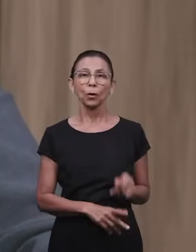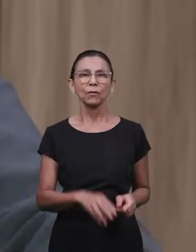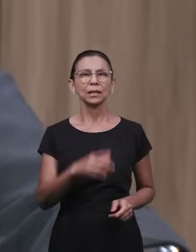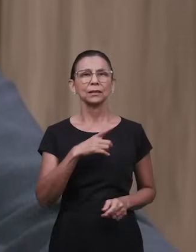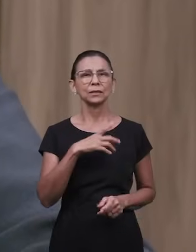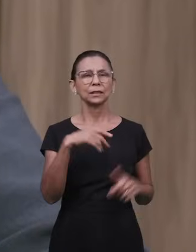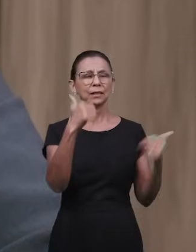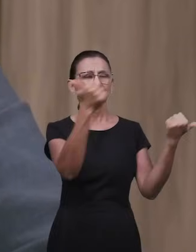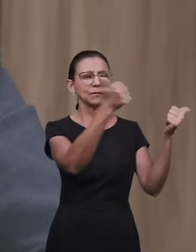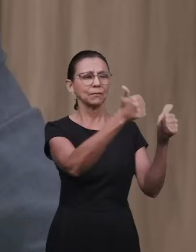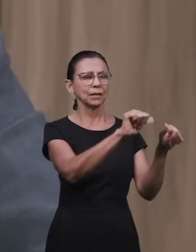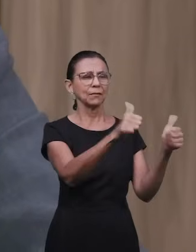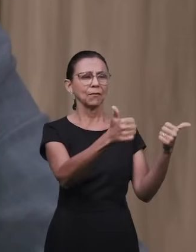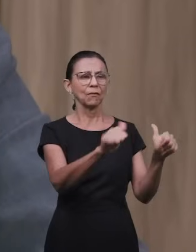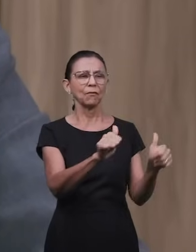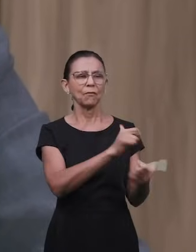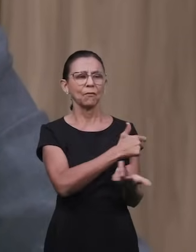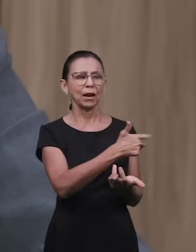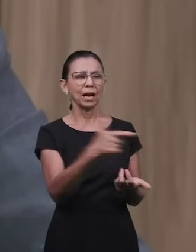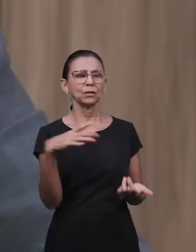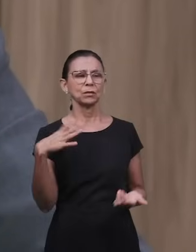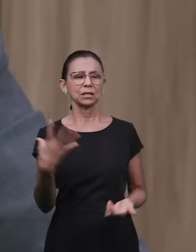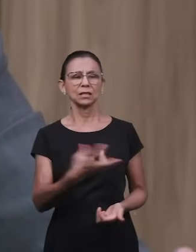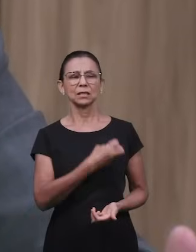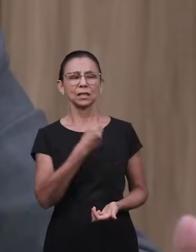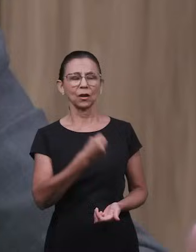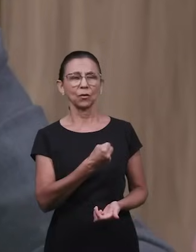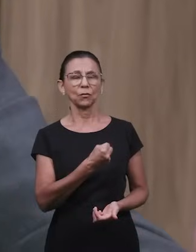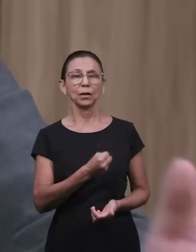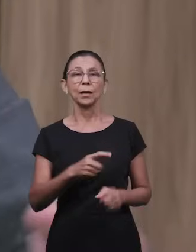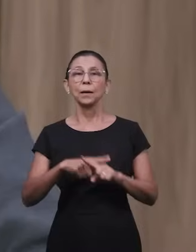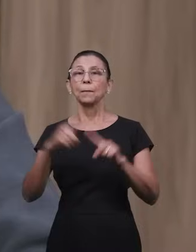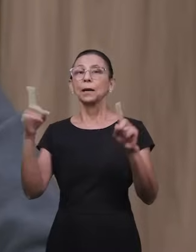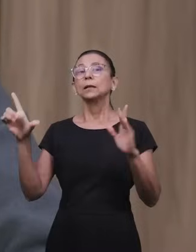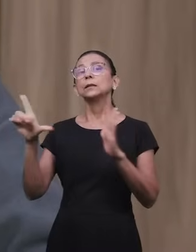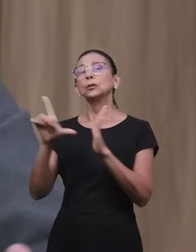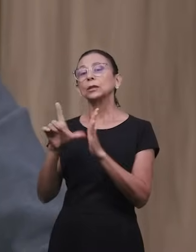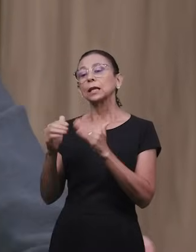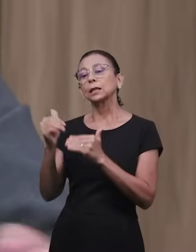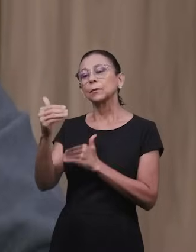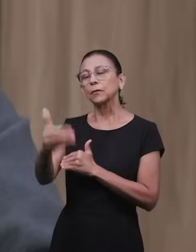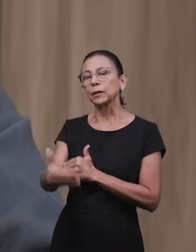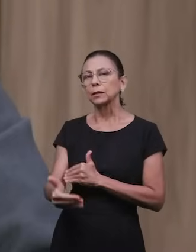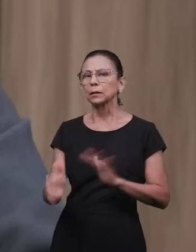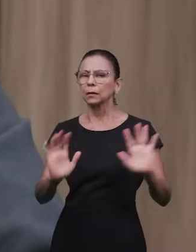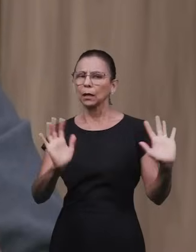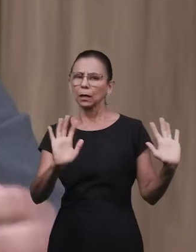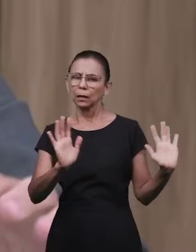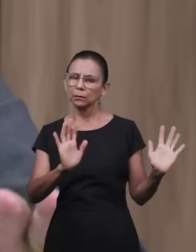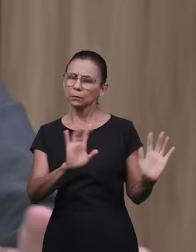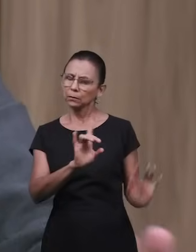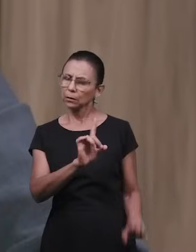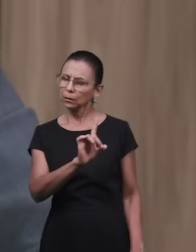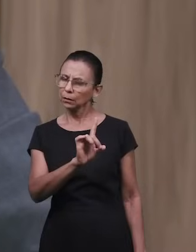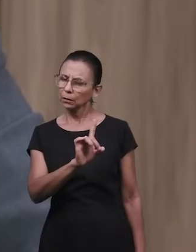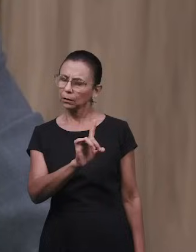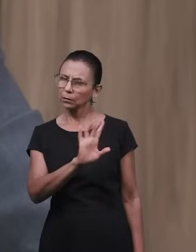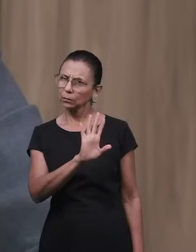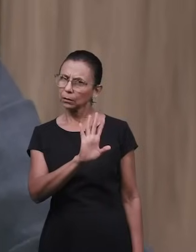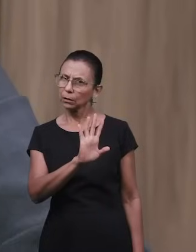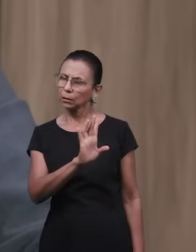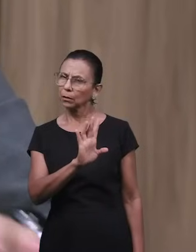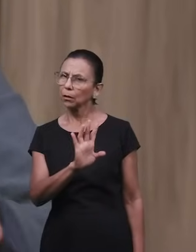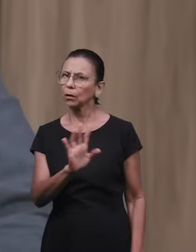ele resgata essa doutrina apostólica. Ele resgata a doutrina e fala assim, não é bem por